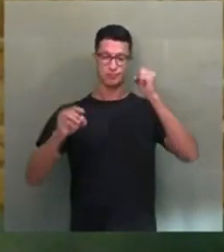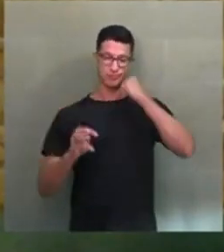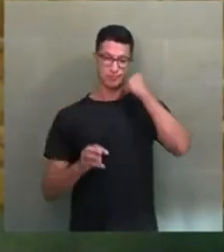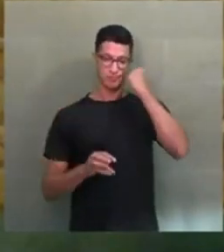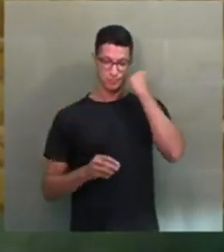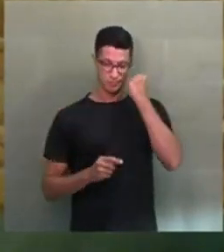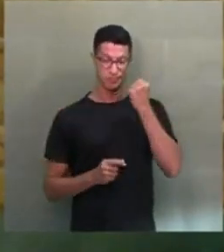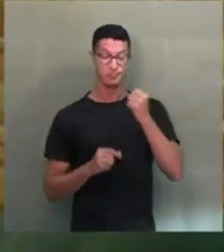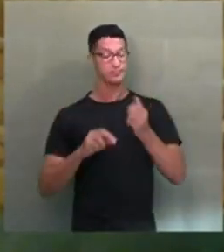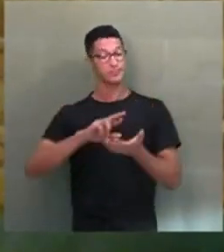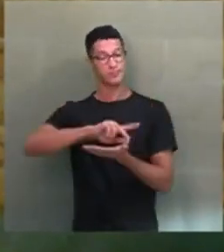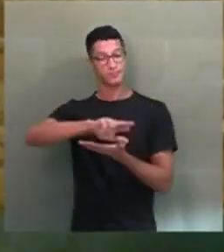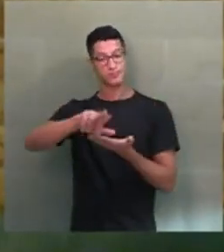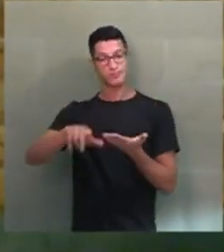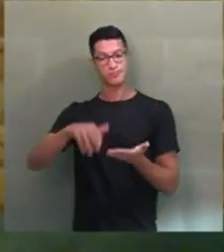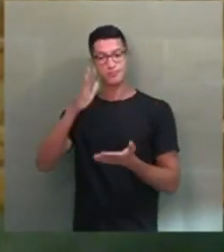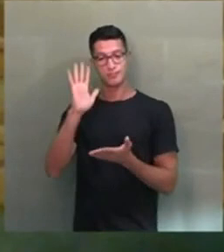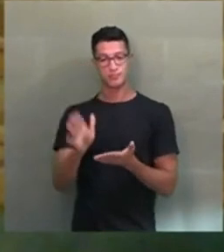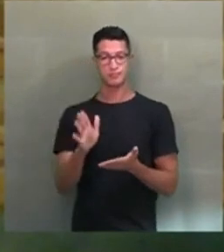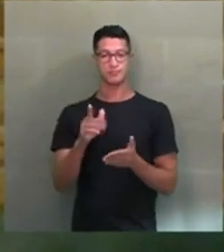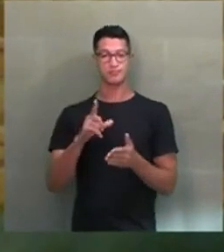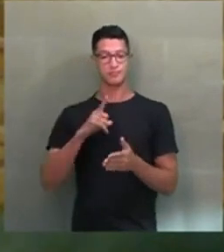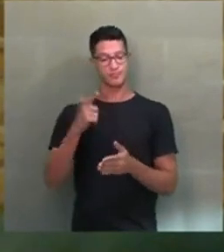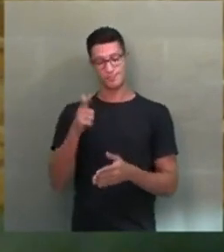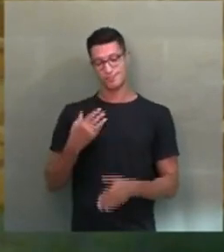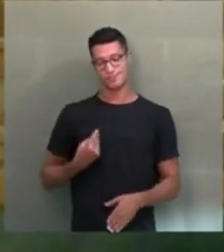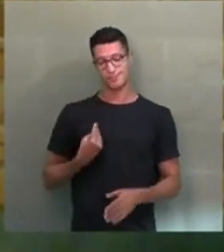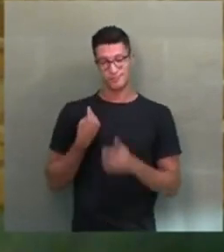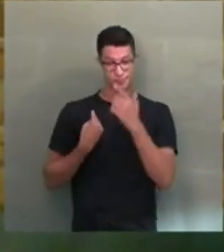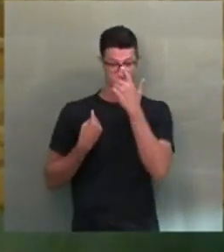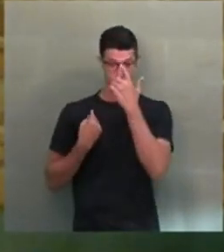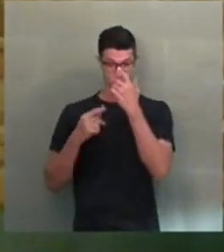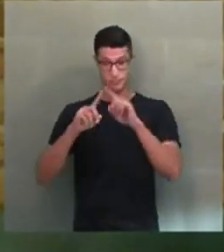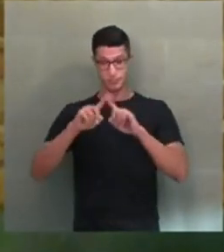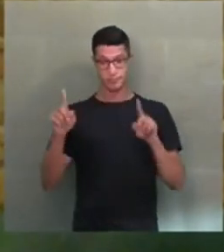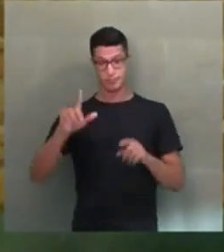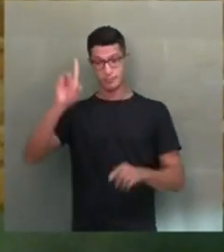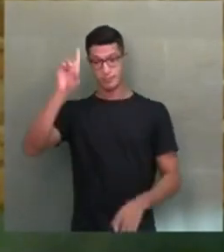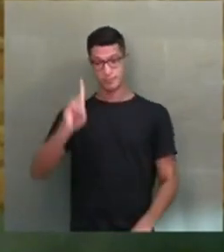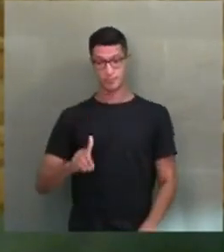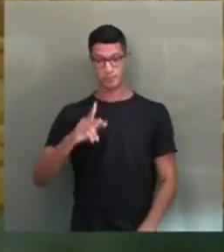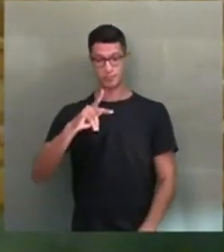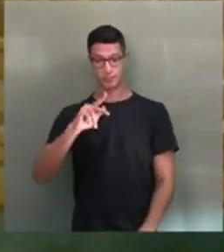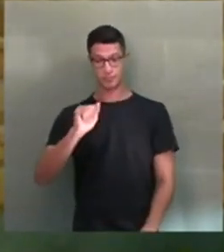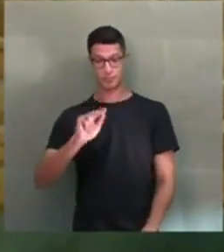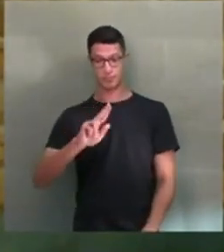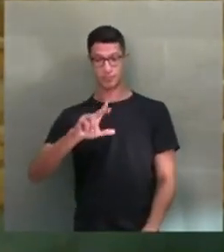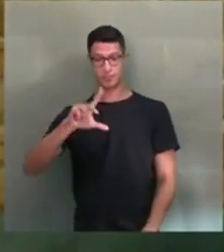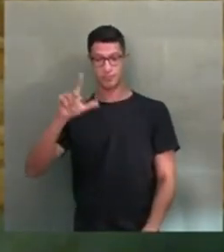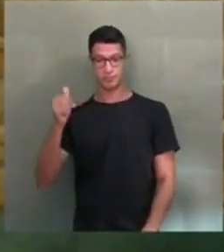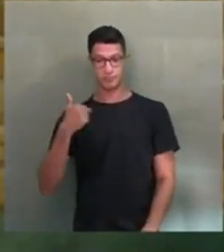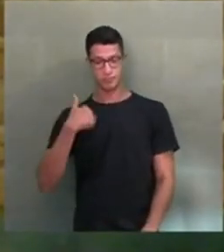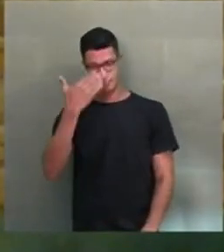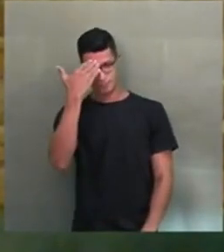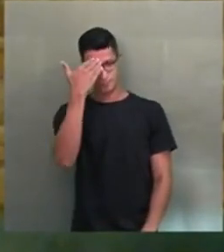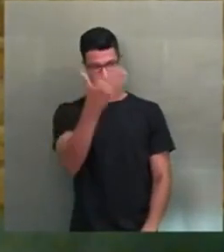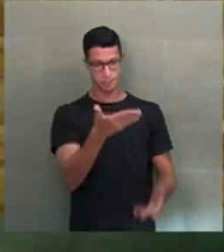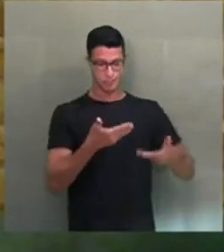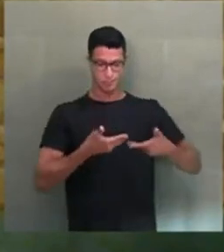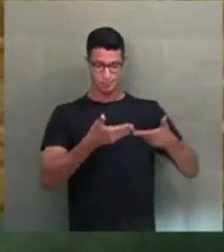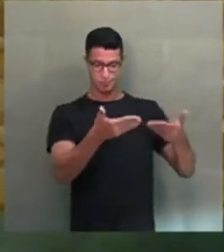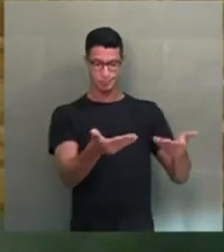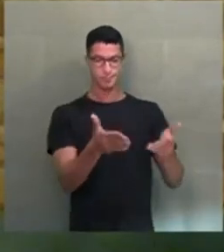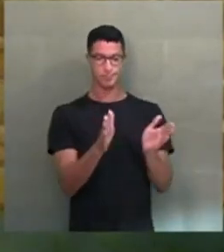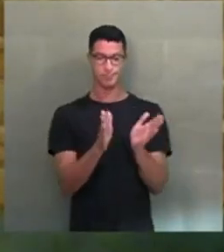Senado. Vários deles já não estão aqui, mas na figura da diretora Paula, a quem agradeço o convite,